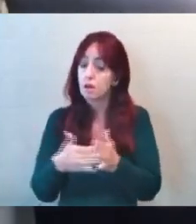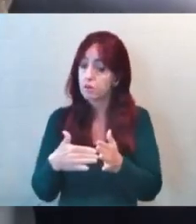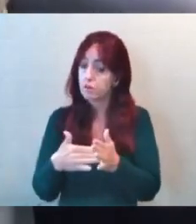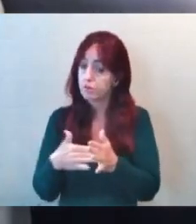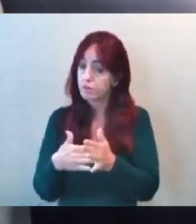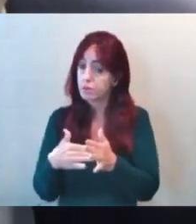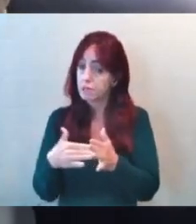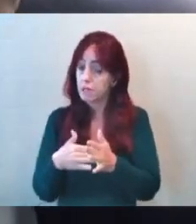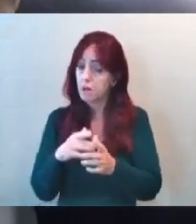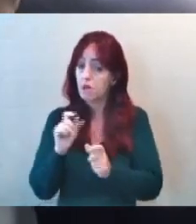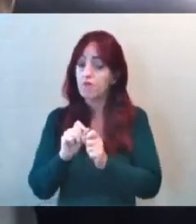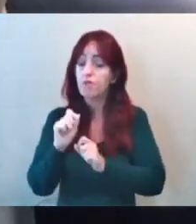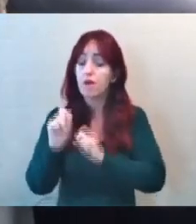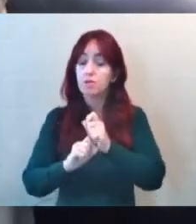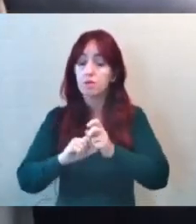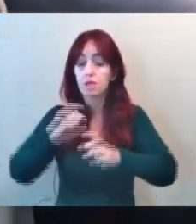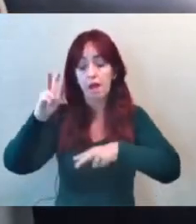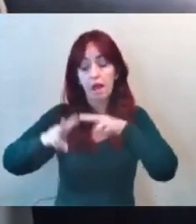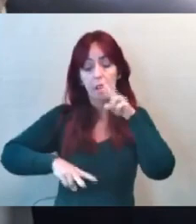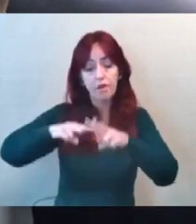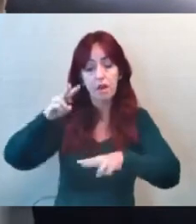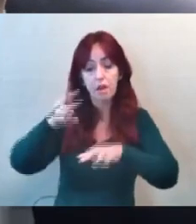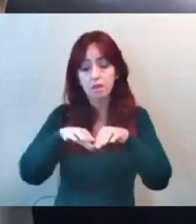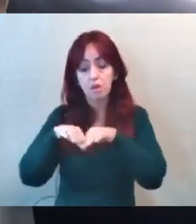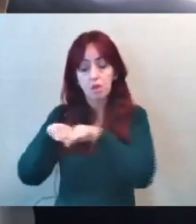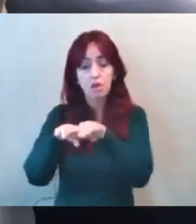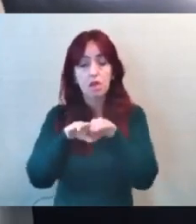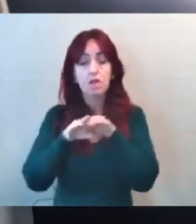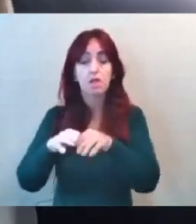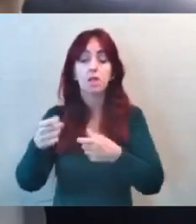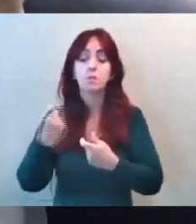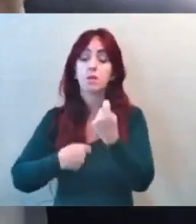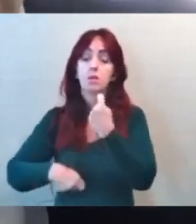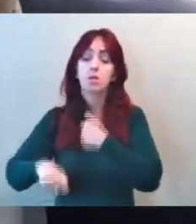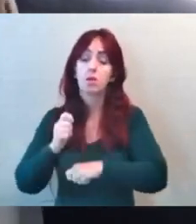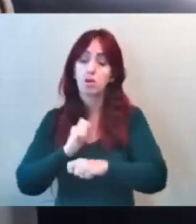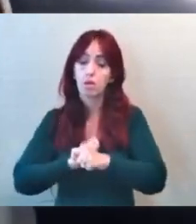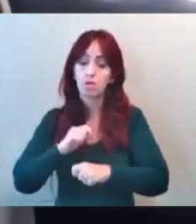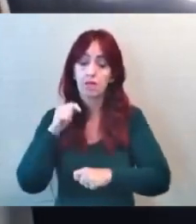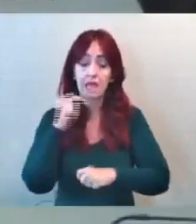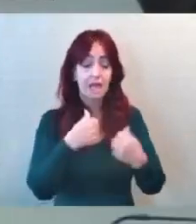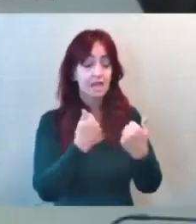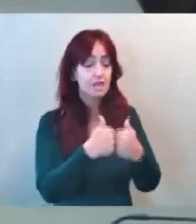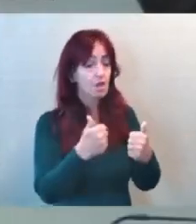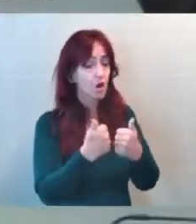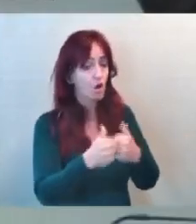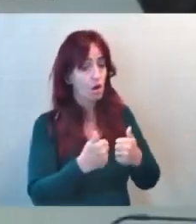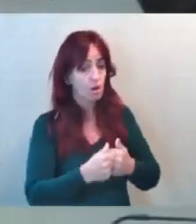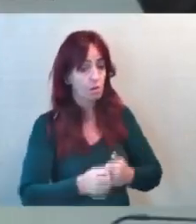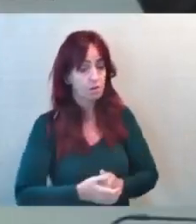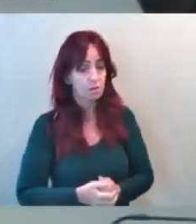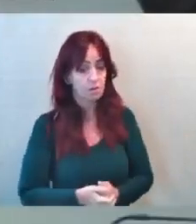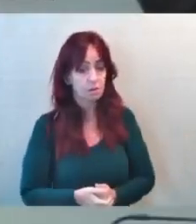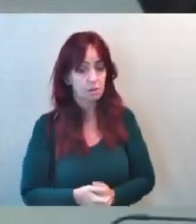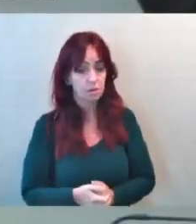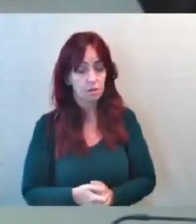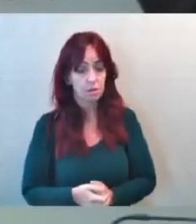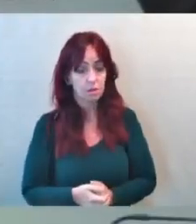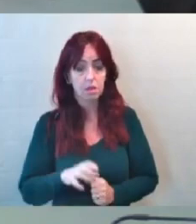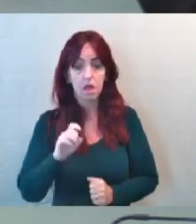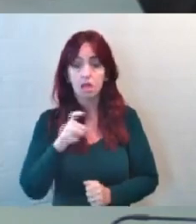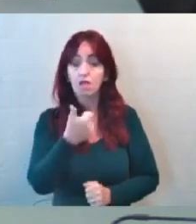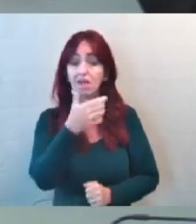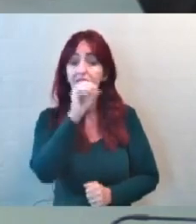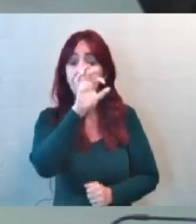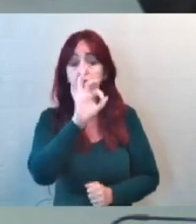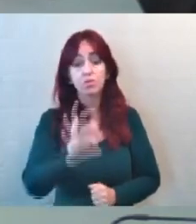ao final, se faz uma avaliação do equilíbrio econômico-financeiro. O contrato só fala em 10%, André. Mas